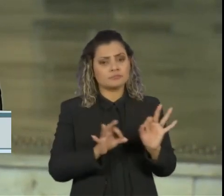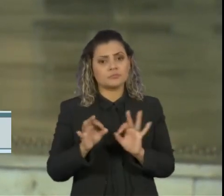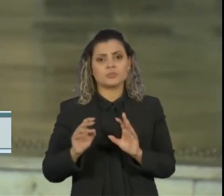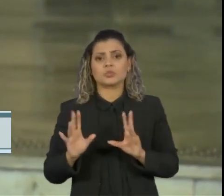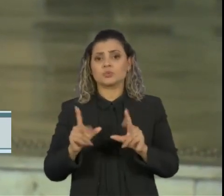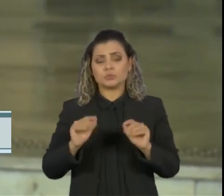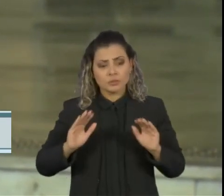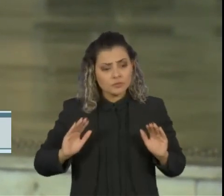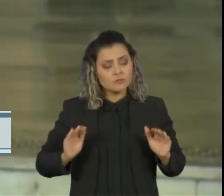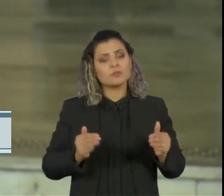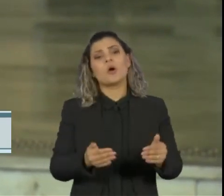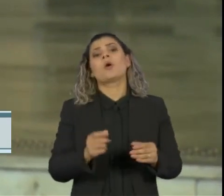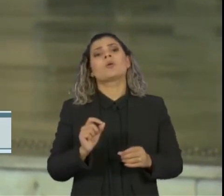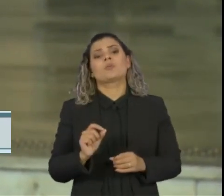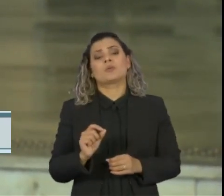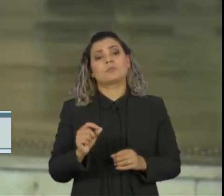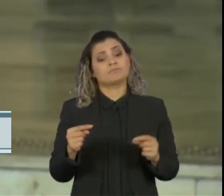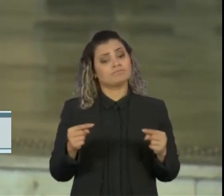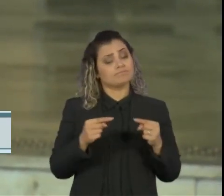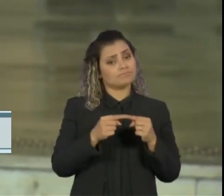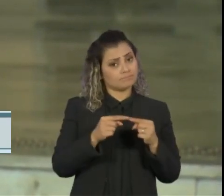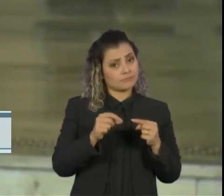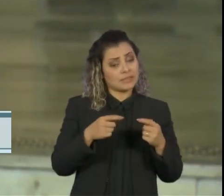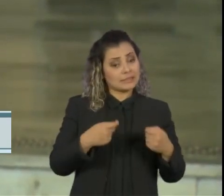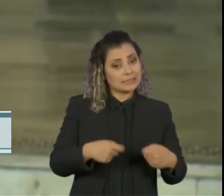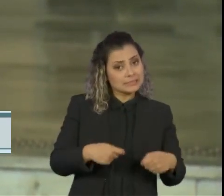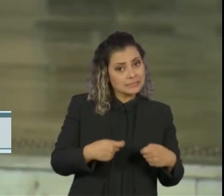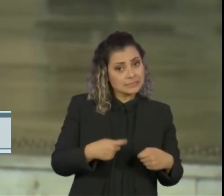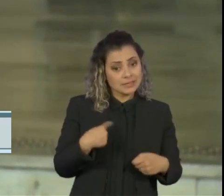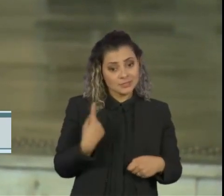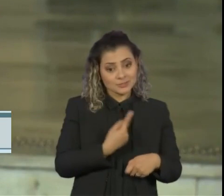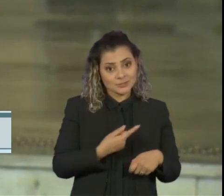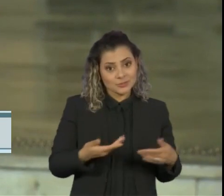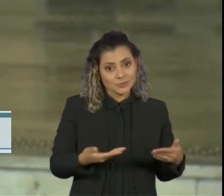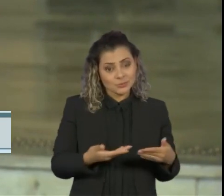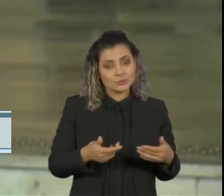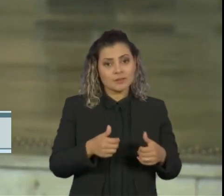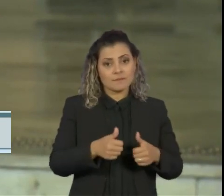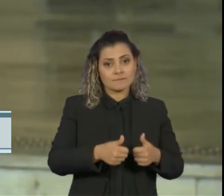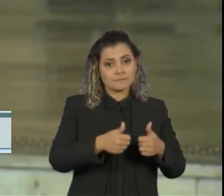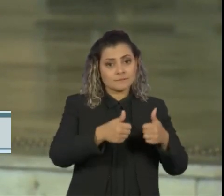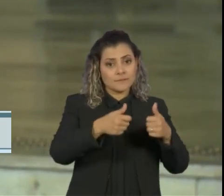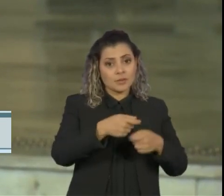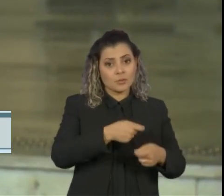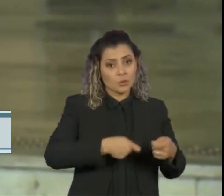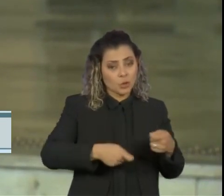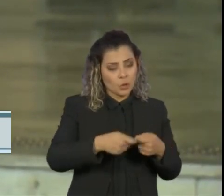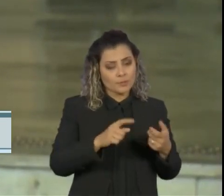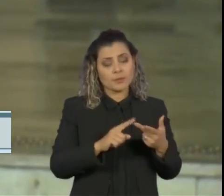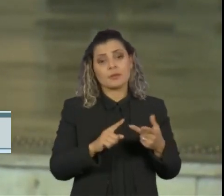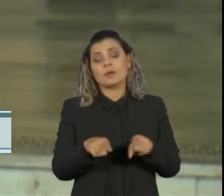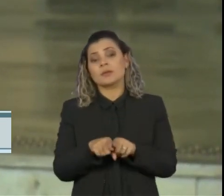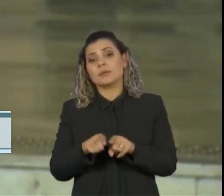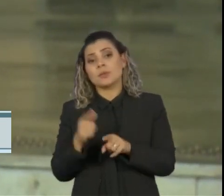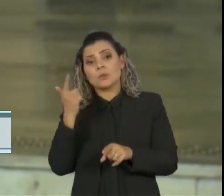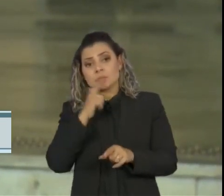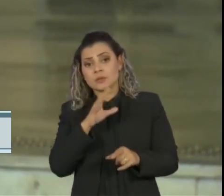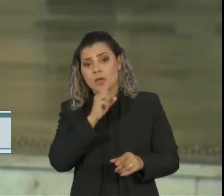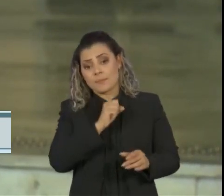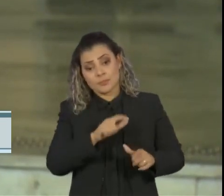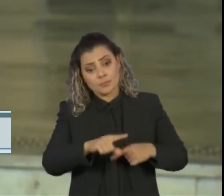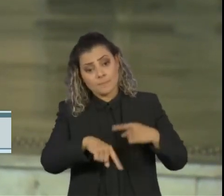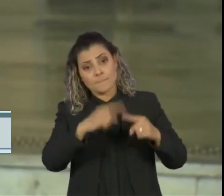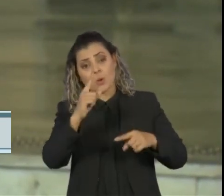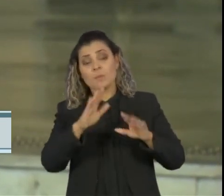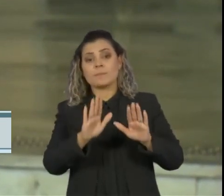direção de compatibilizar a necessidade que nós temos de uma recuperação econômica que seja o mais rápido possível, mas o